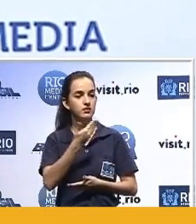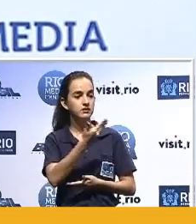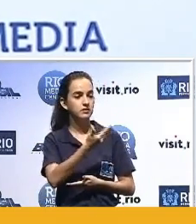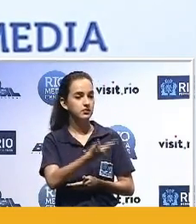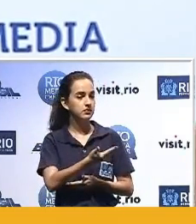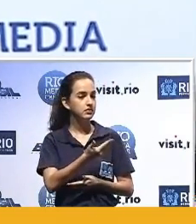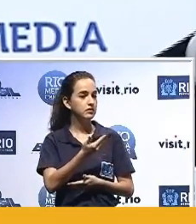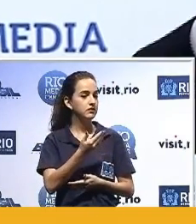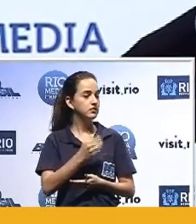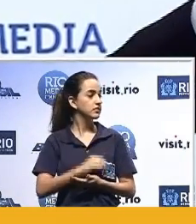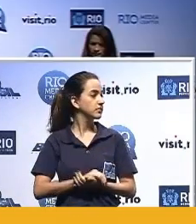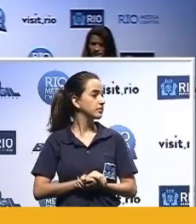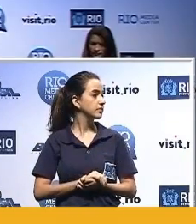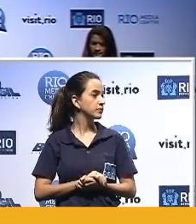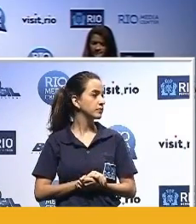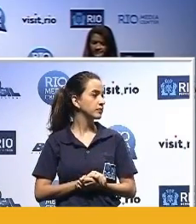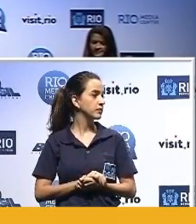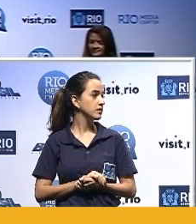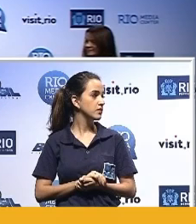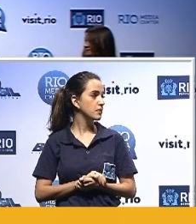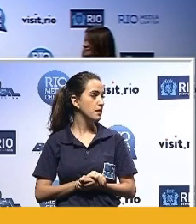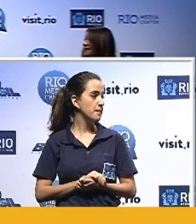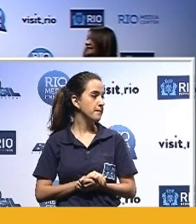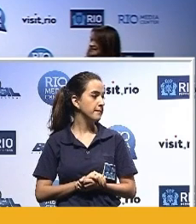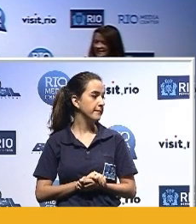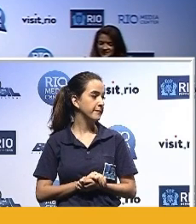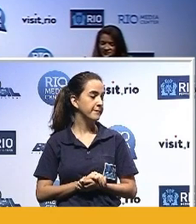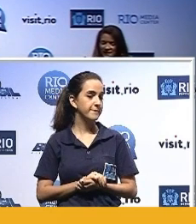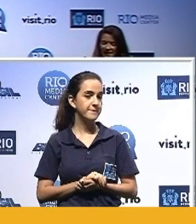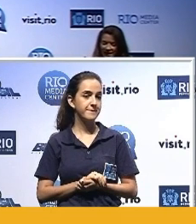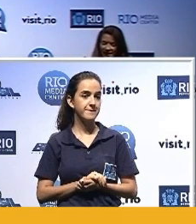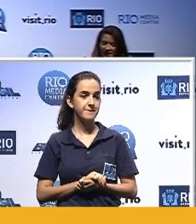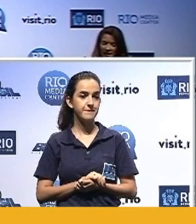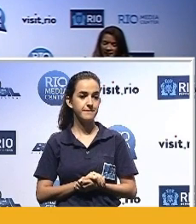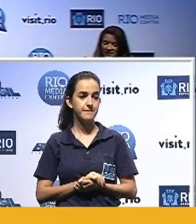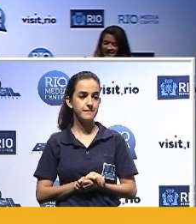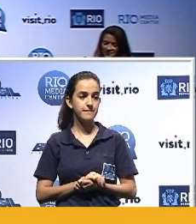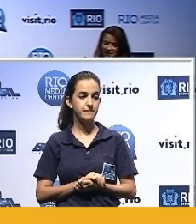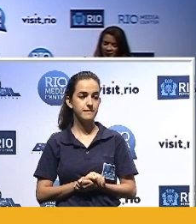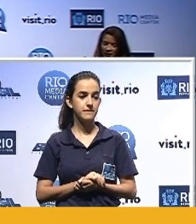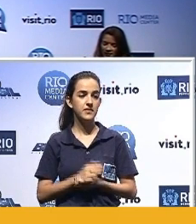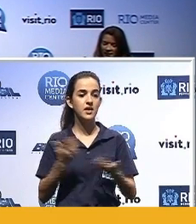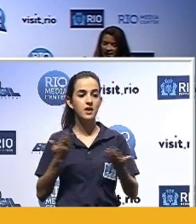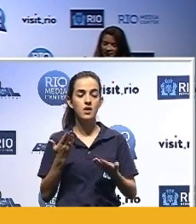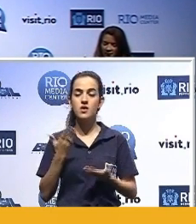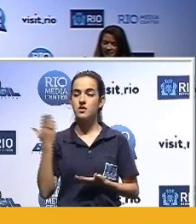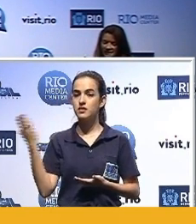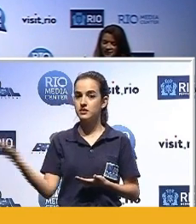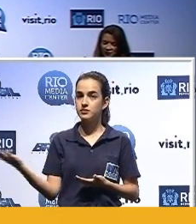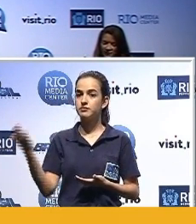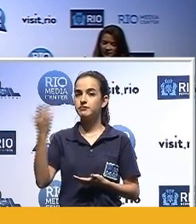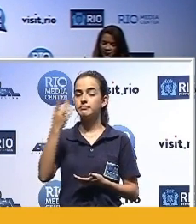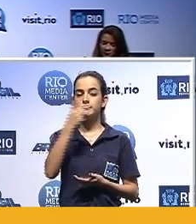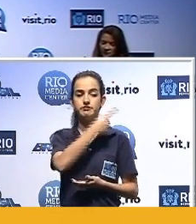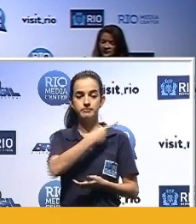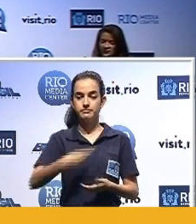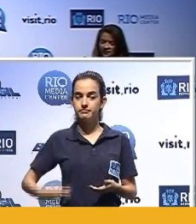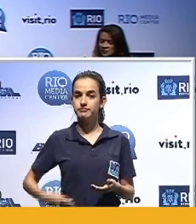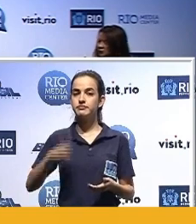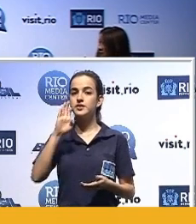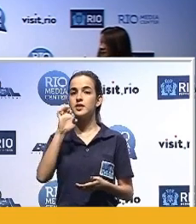Lumers. Pelo cerimonial, é o Lumers agora? Sim. Lumers, por favor. Passamos agora a palavra ao presidente da